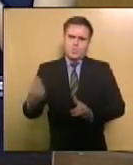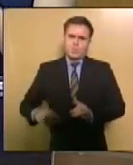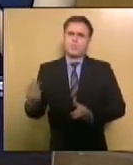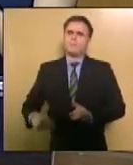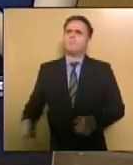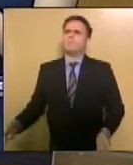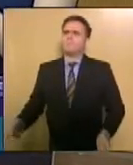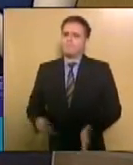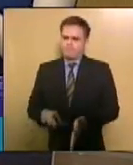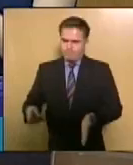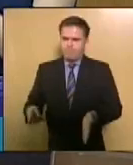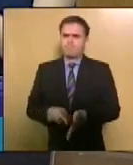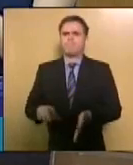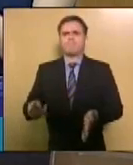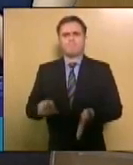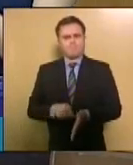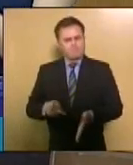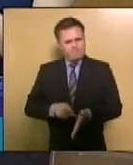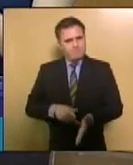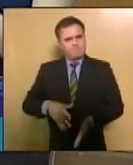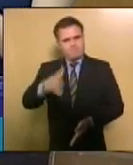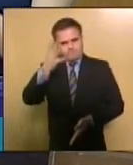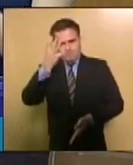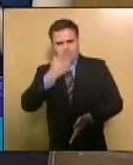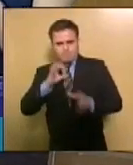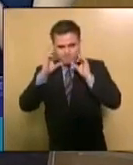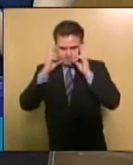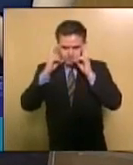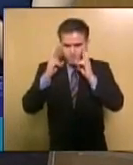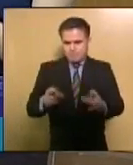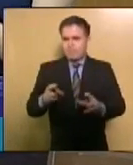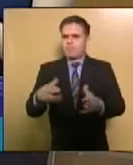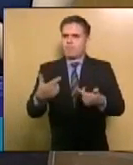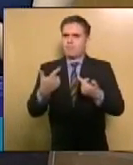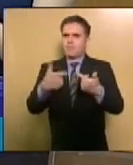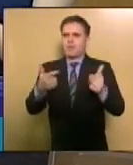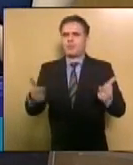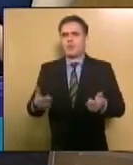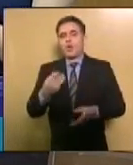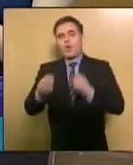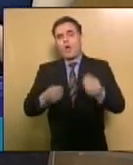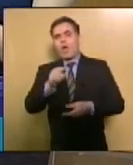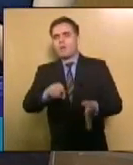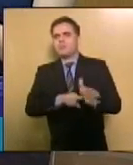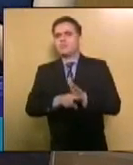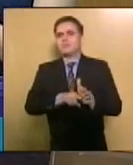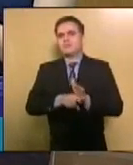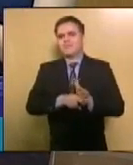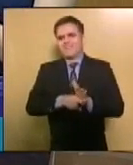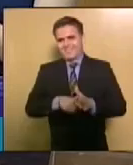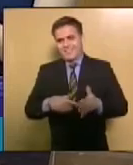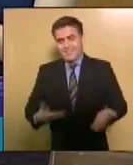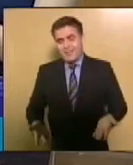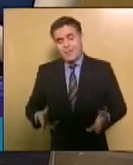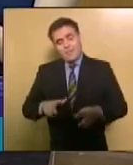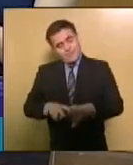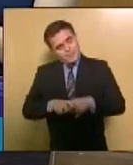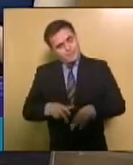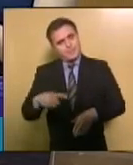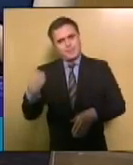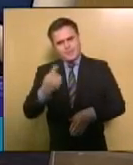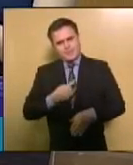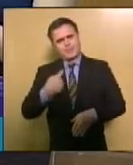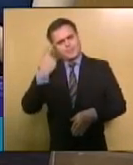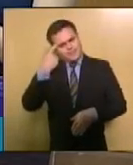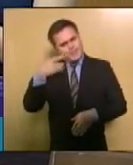onde não se consegue ter um contingente sequer para fazer o trabalho de investigação Então a gente tem que repensar o nosso modelo